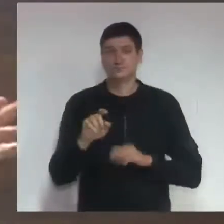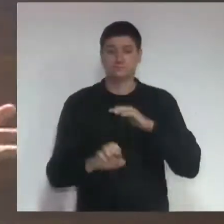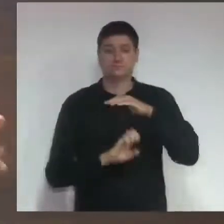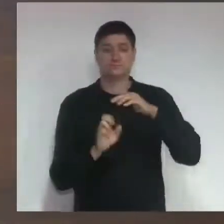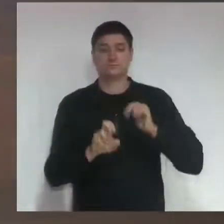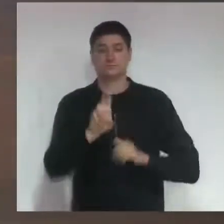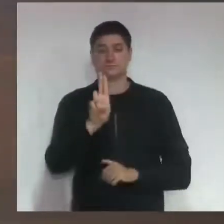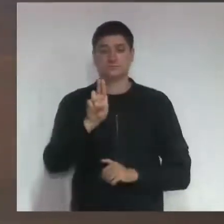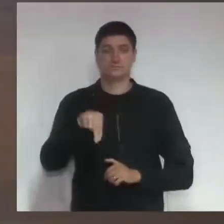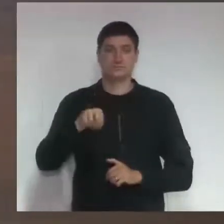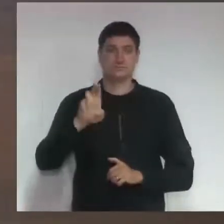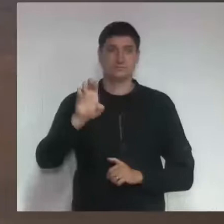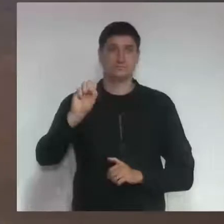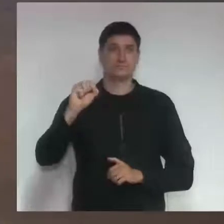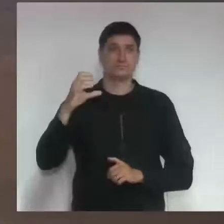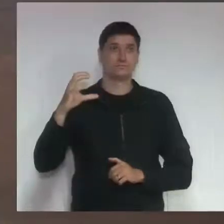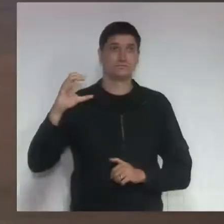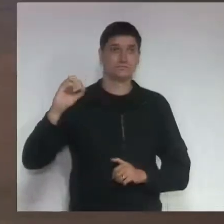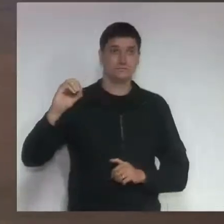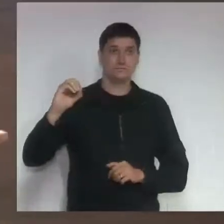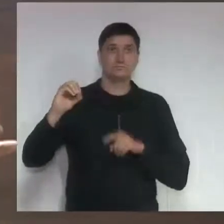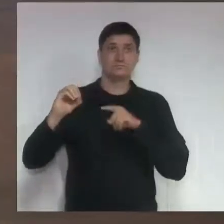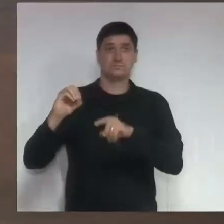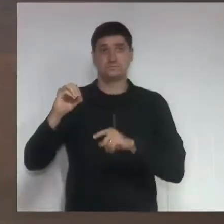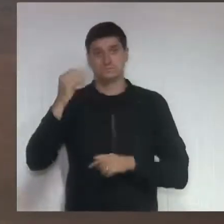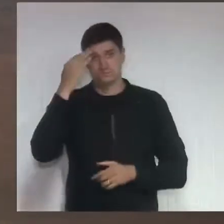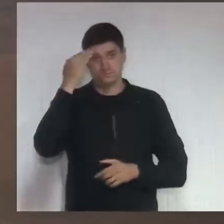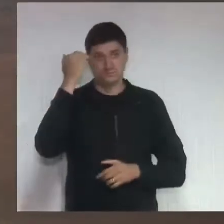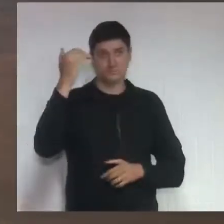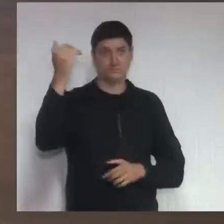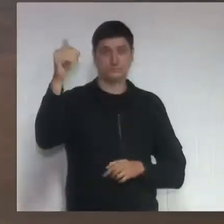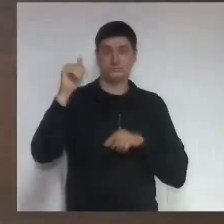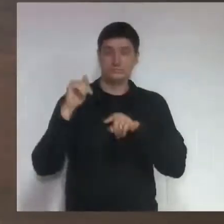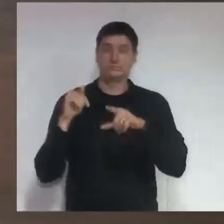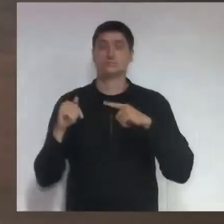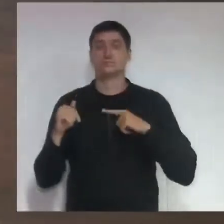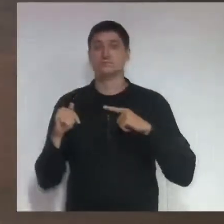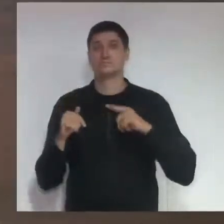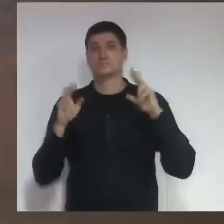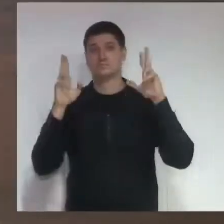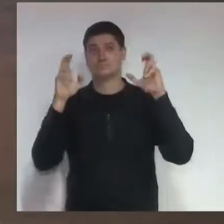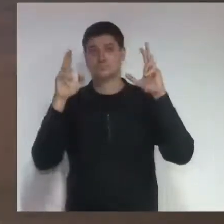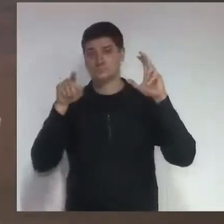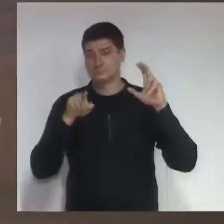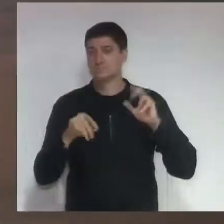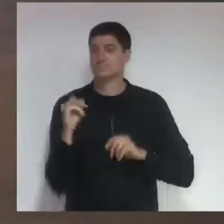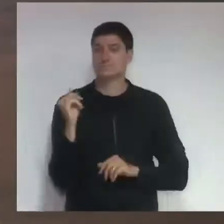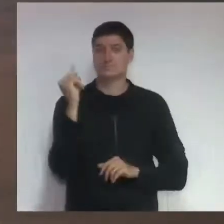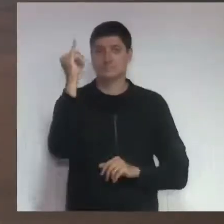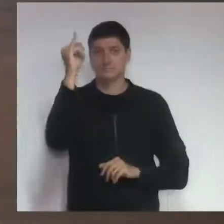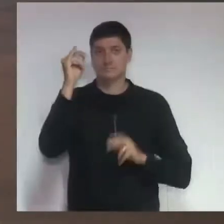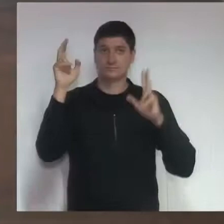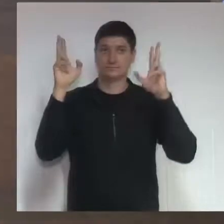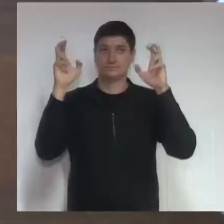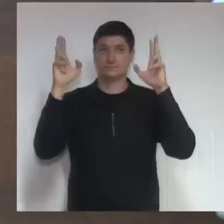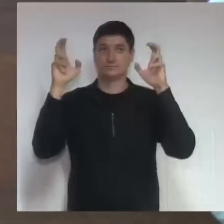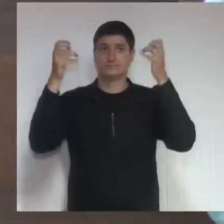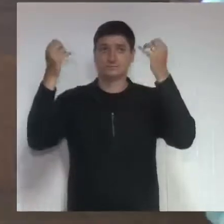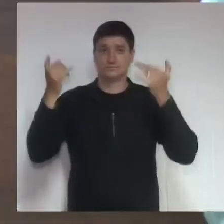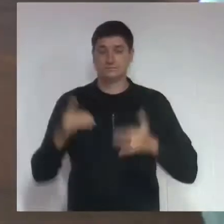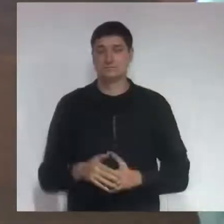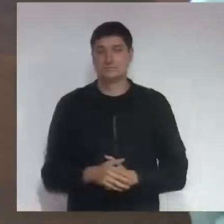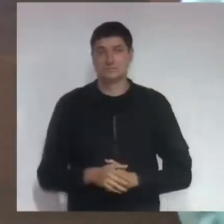Organização das Nações Unidas para a Educação, Ciência e Cultura, ela teve um lema que fala sobre o assunto, que ele diz o seguinte, abre aspas,